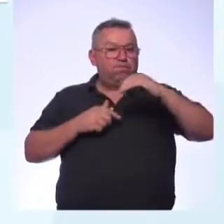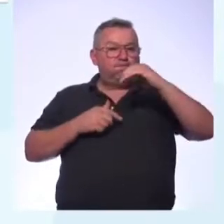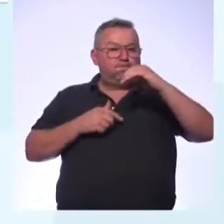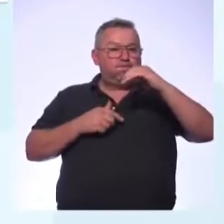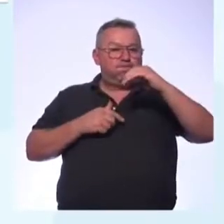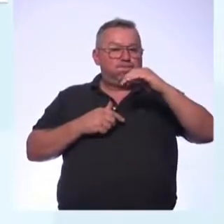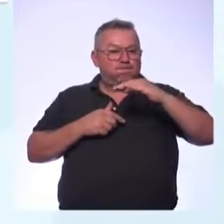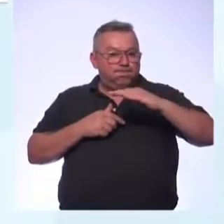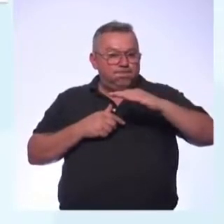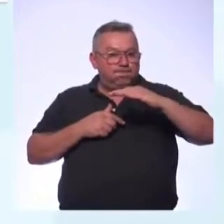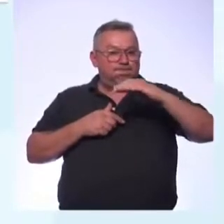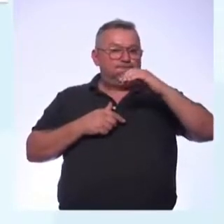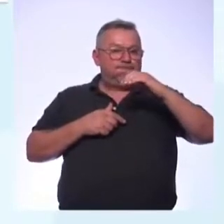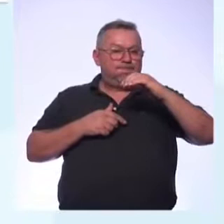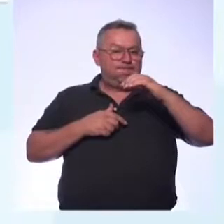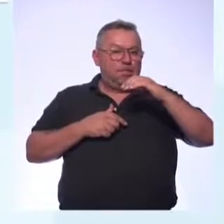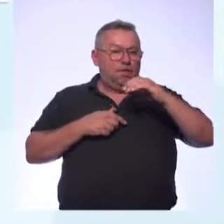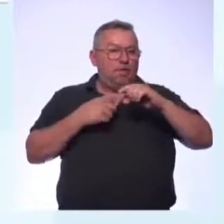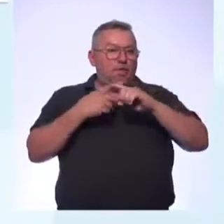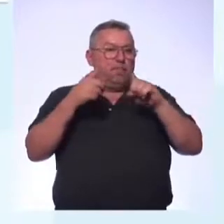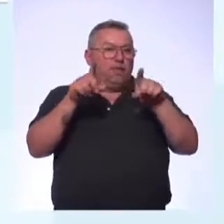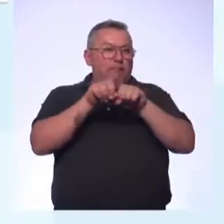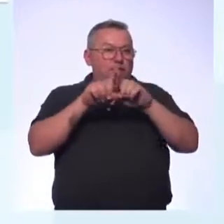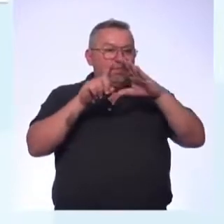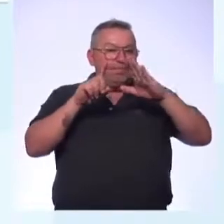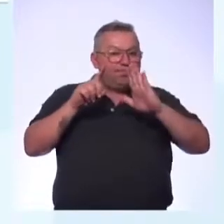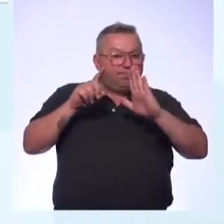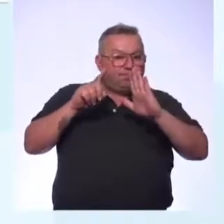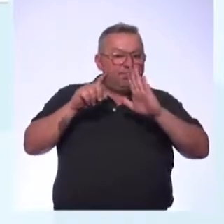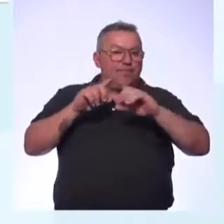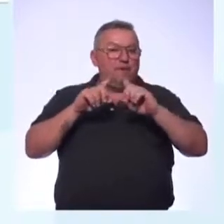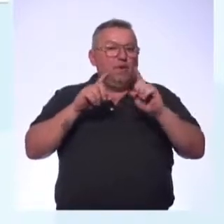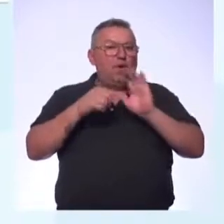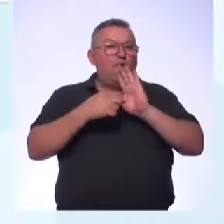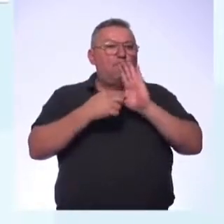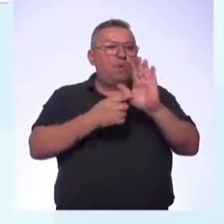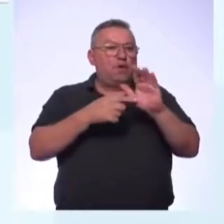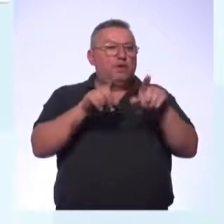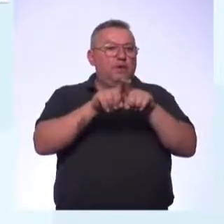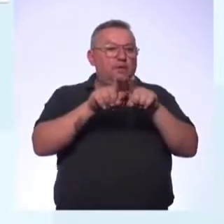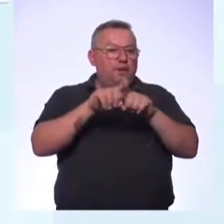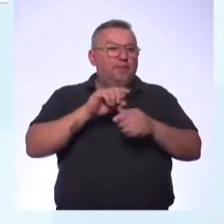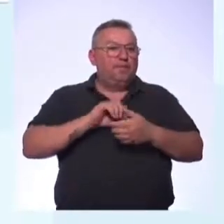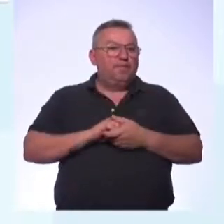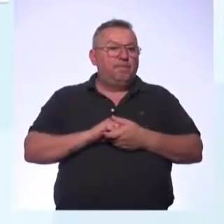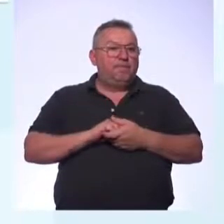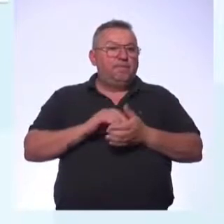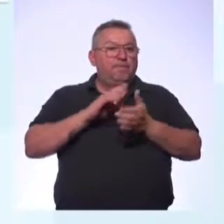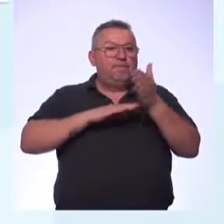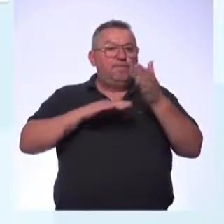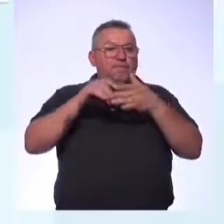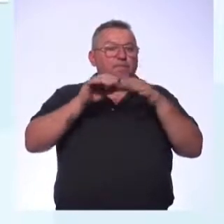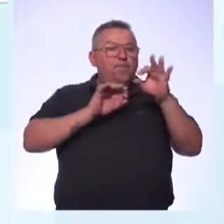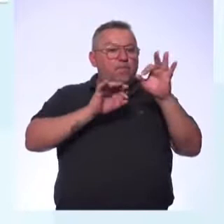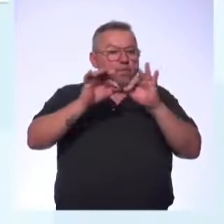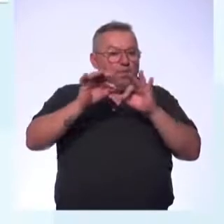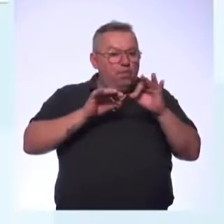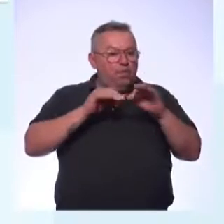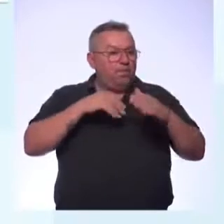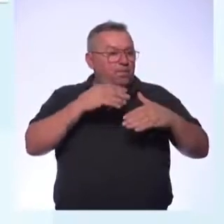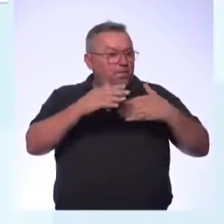declínio, né, ela pode ser anticlinal, ela pode ser declinal, como mostra as imagens aí. Então, todo esse processo, ele